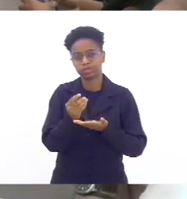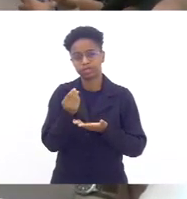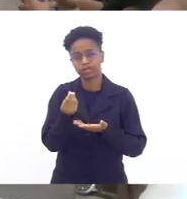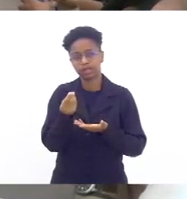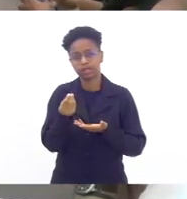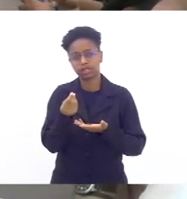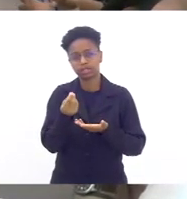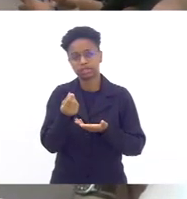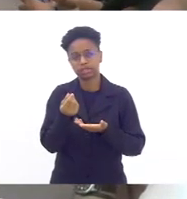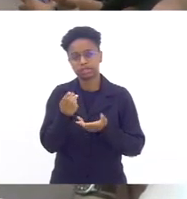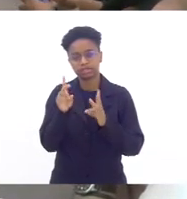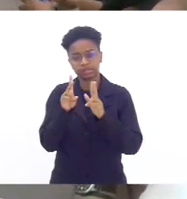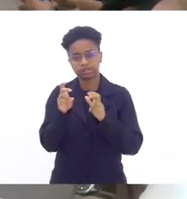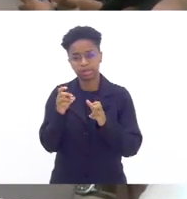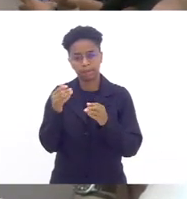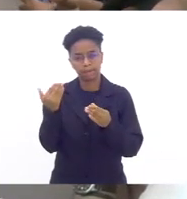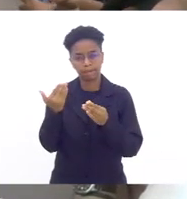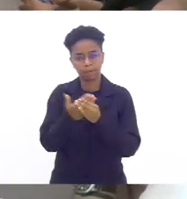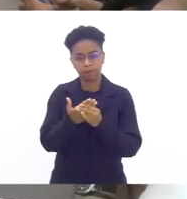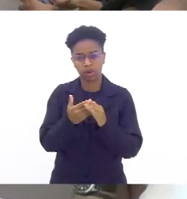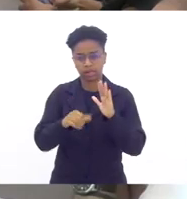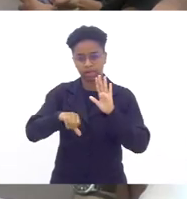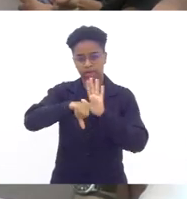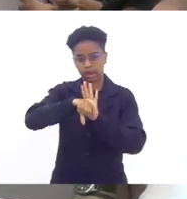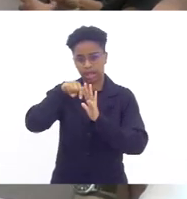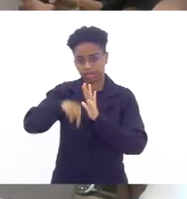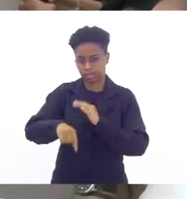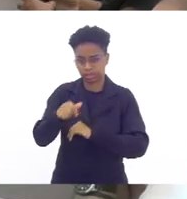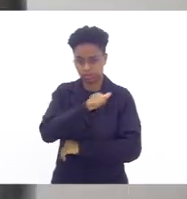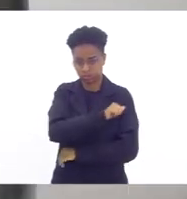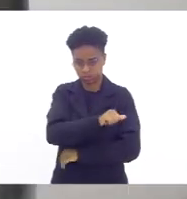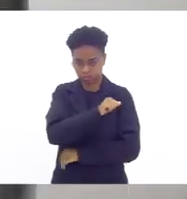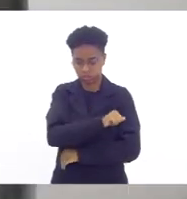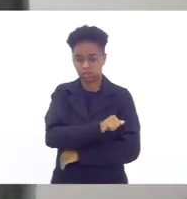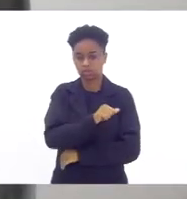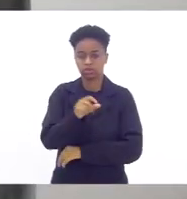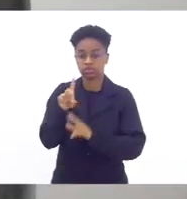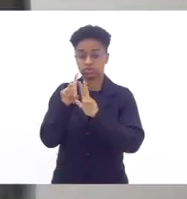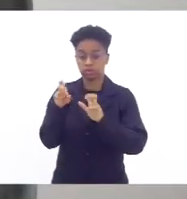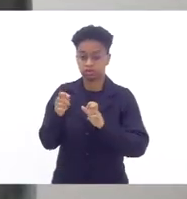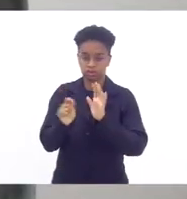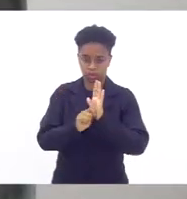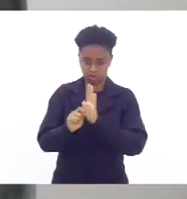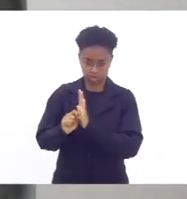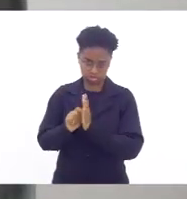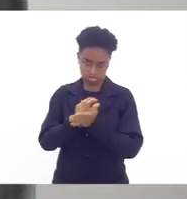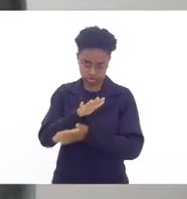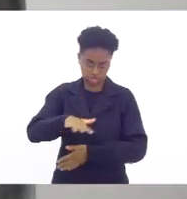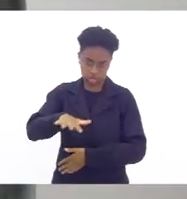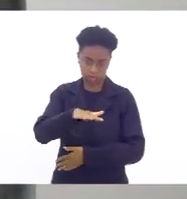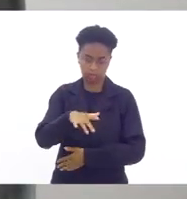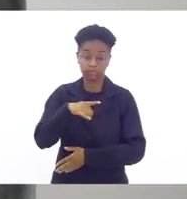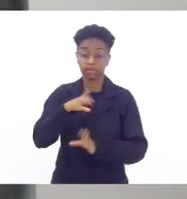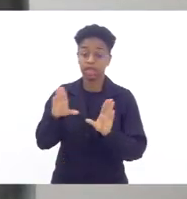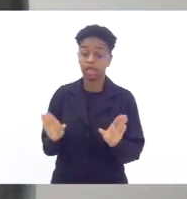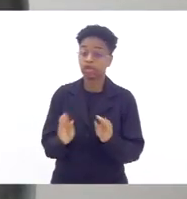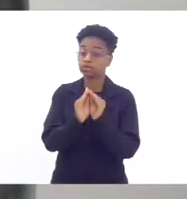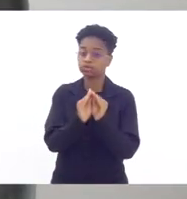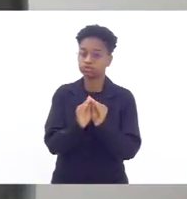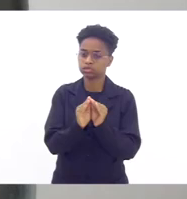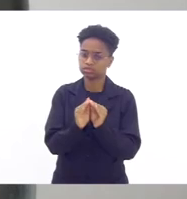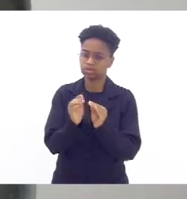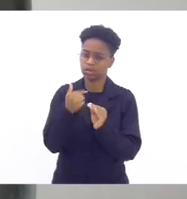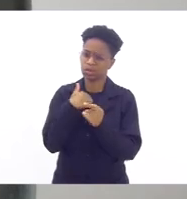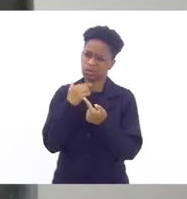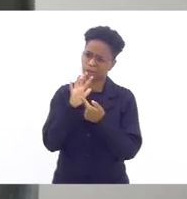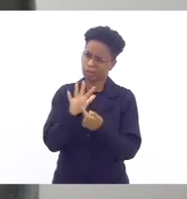condenações criminais aqui no Rio sobre maconha é sobre drogas era o resumo eu tô